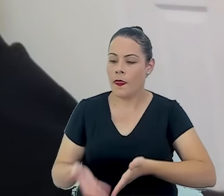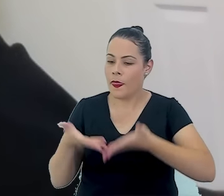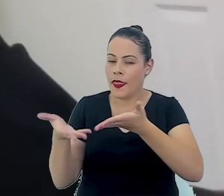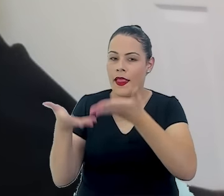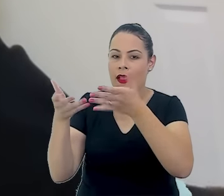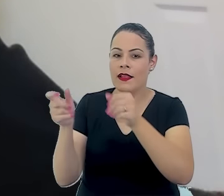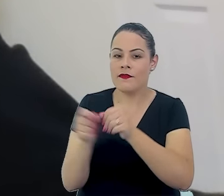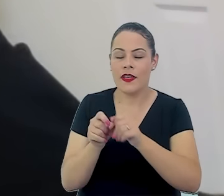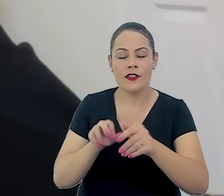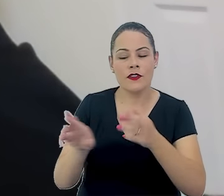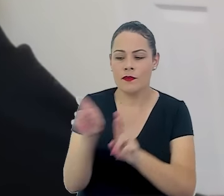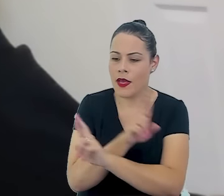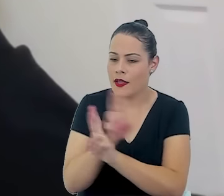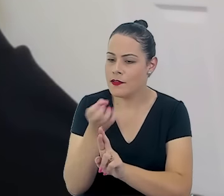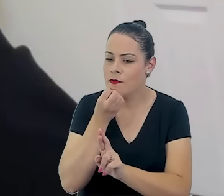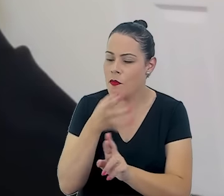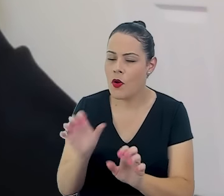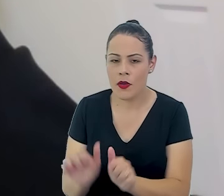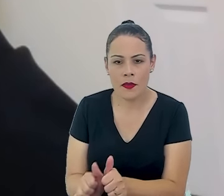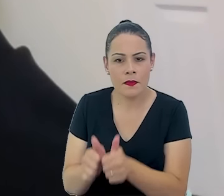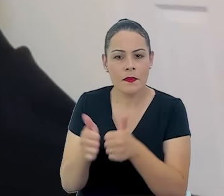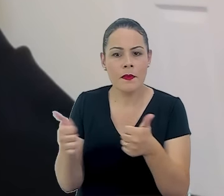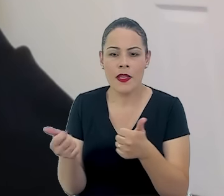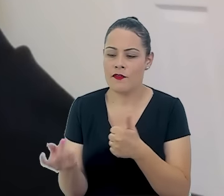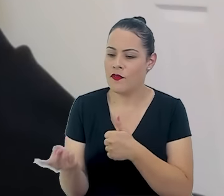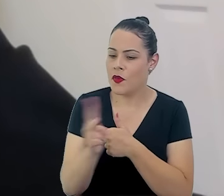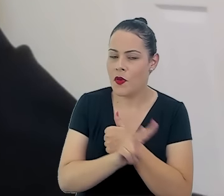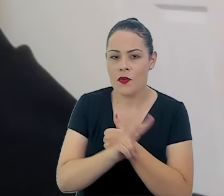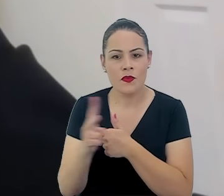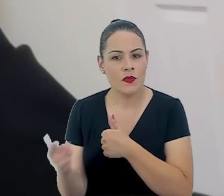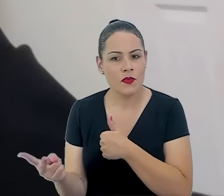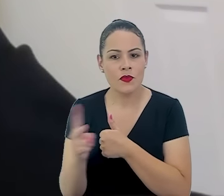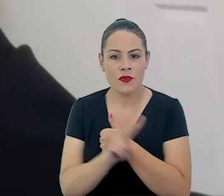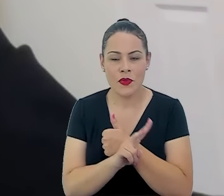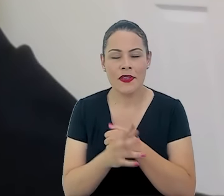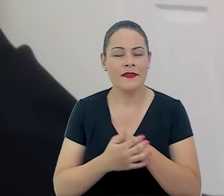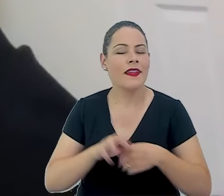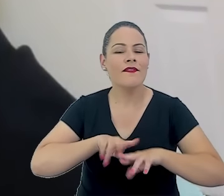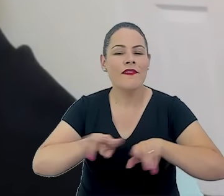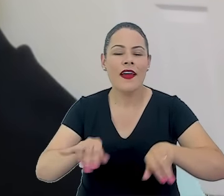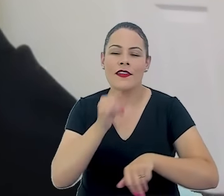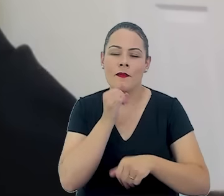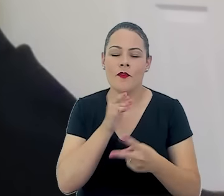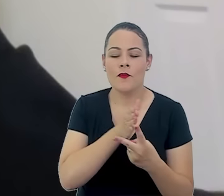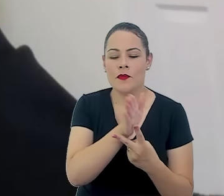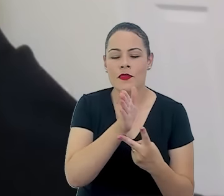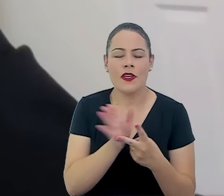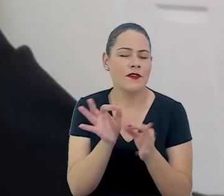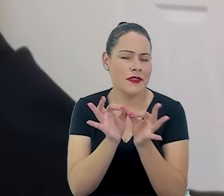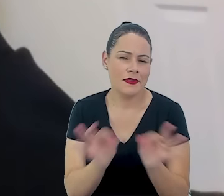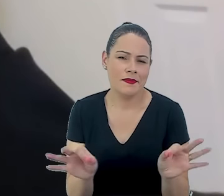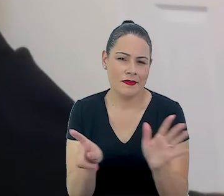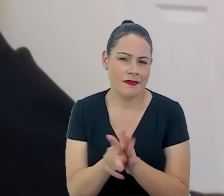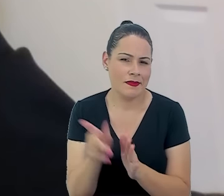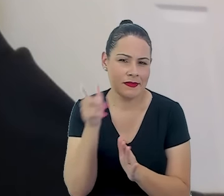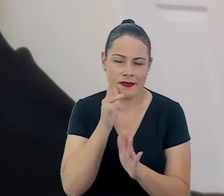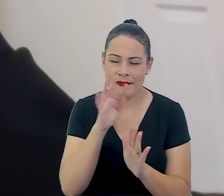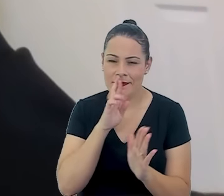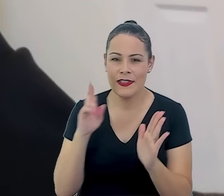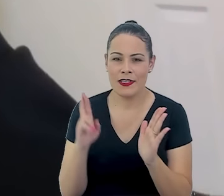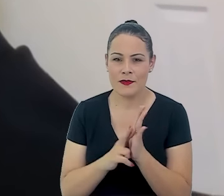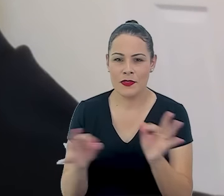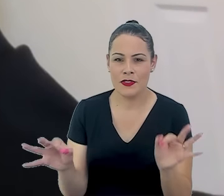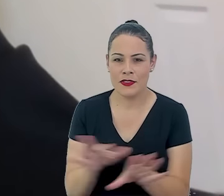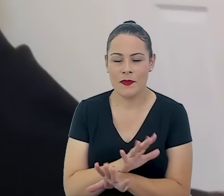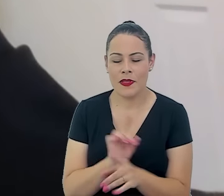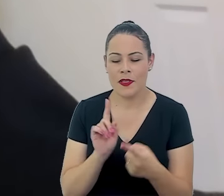essa relação sinérgica beneficia os dois lados. Temos vários exemplos, eu vou citar dois apenas para concluir